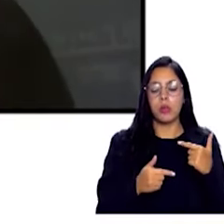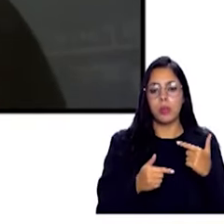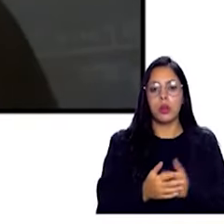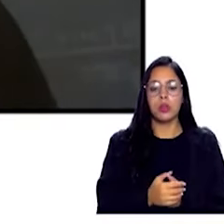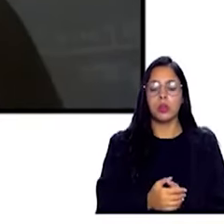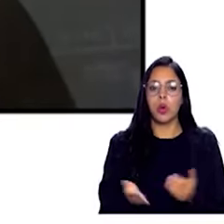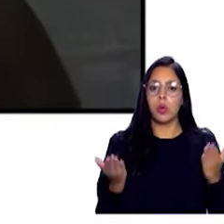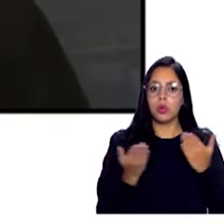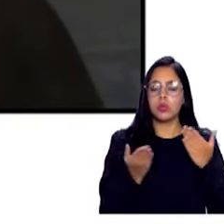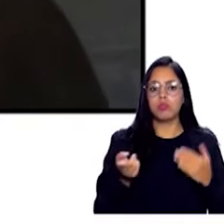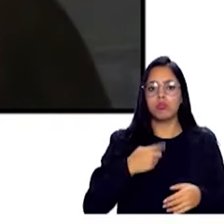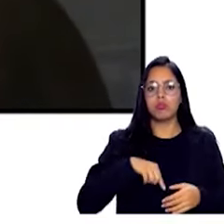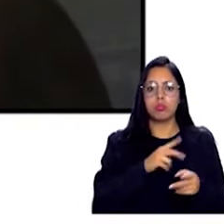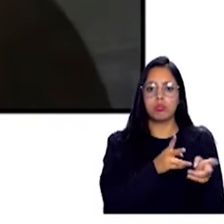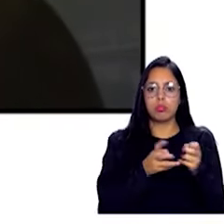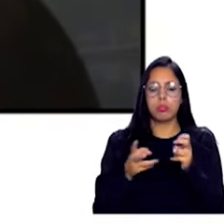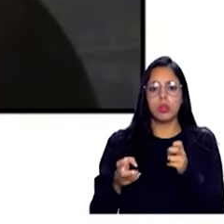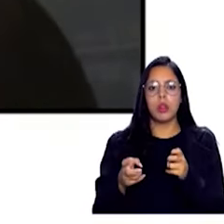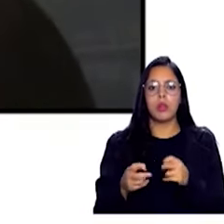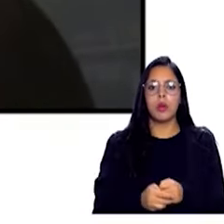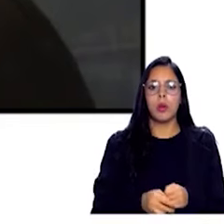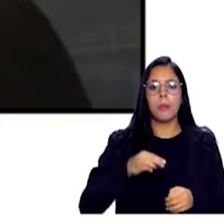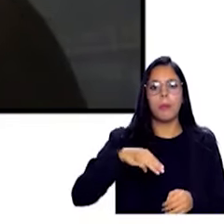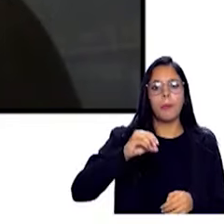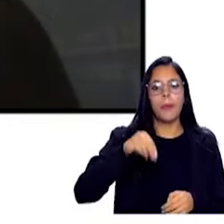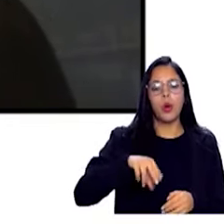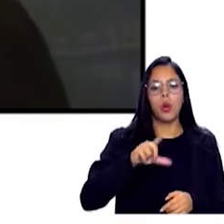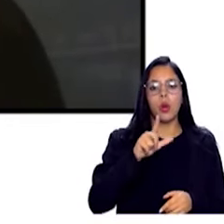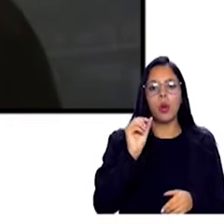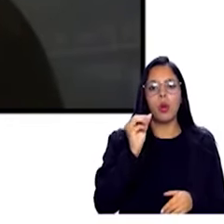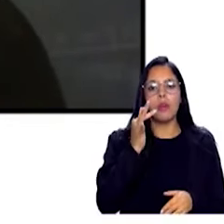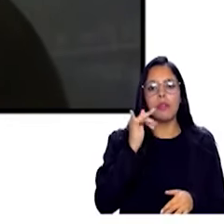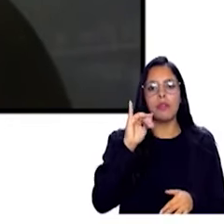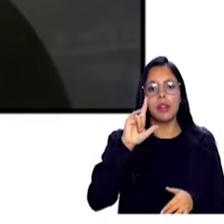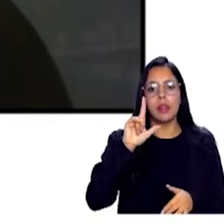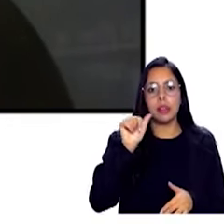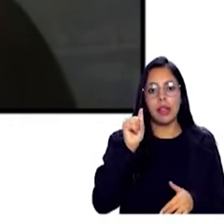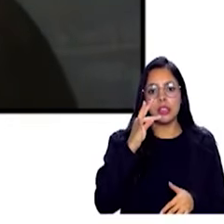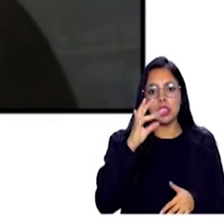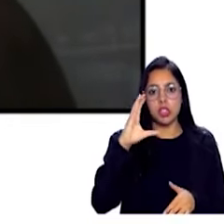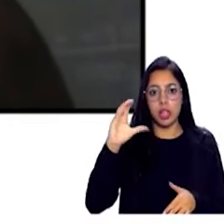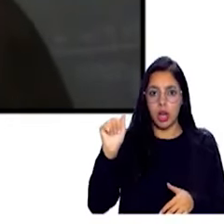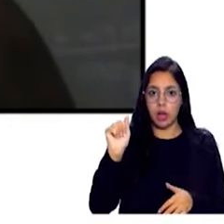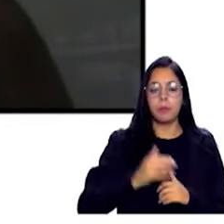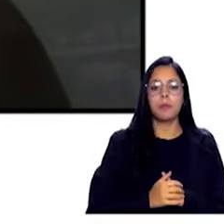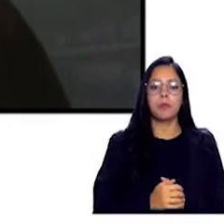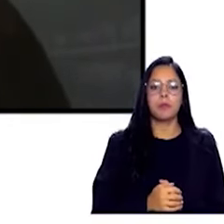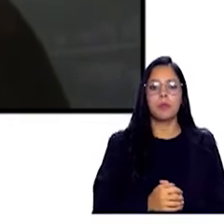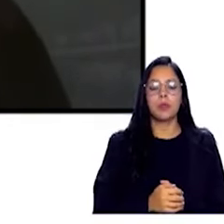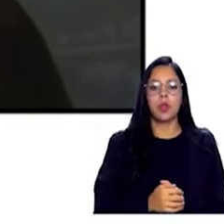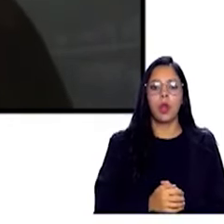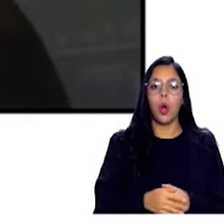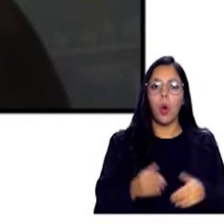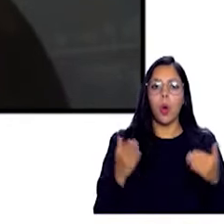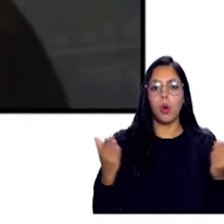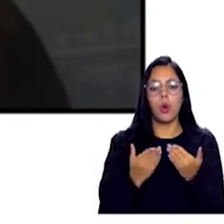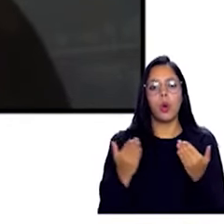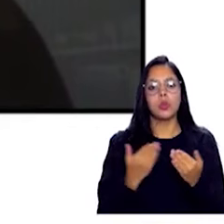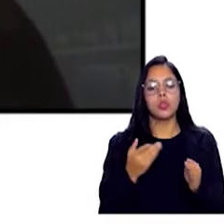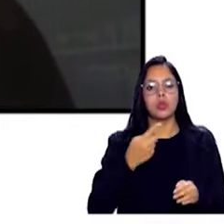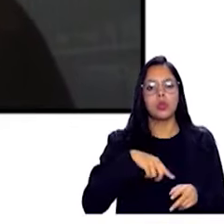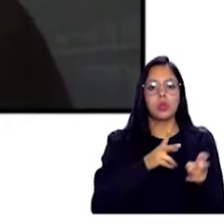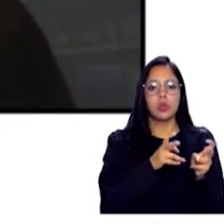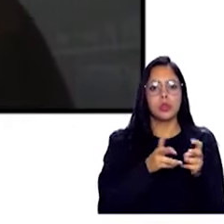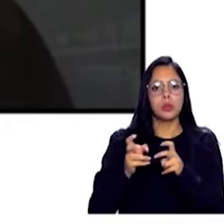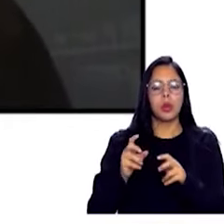Hoje em Dia com muita clareza que essa função monofilética ou monofil másica segundo alguns preferem ela